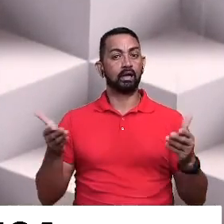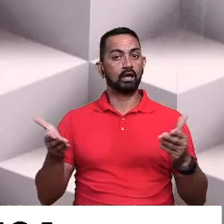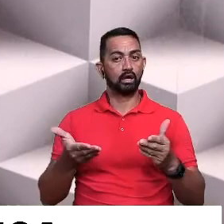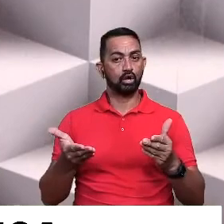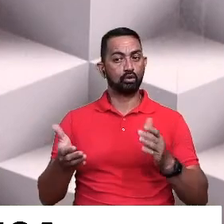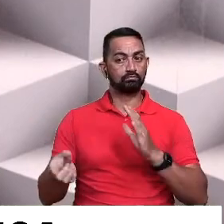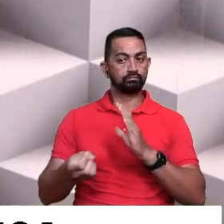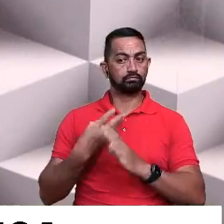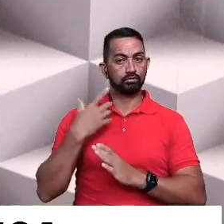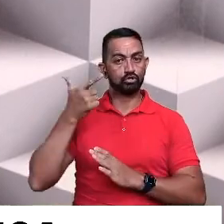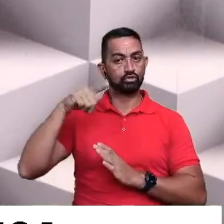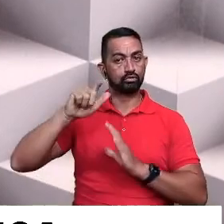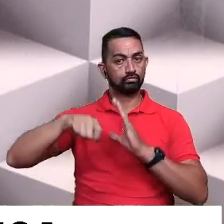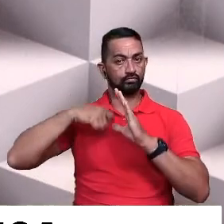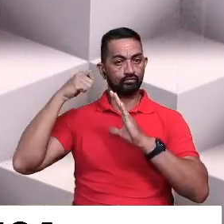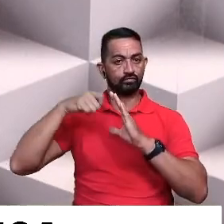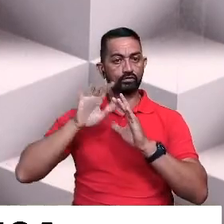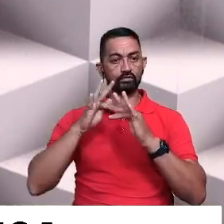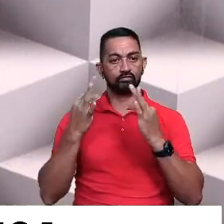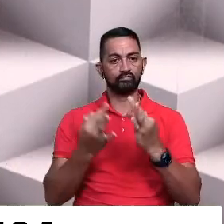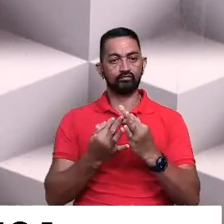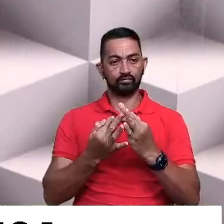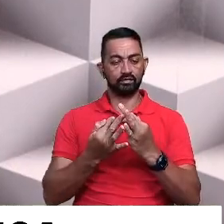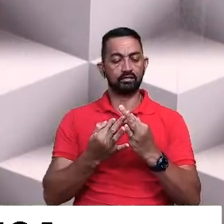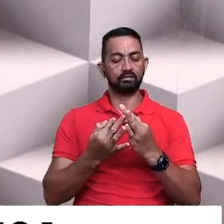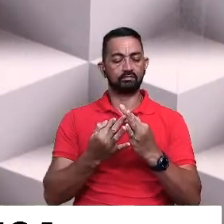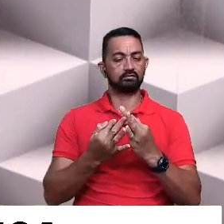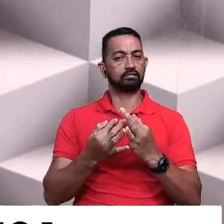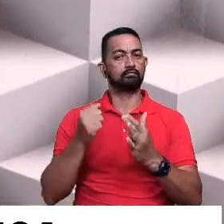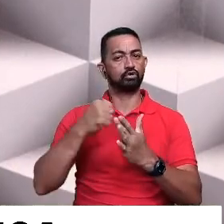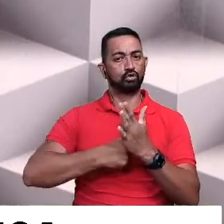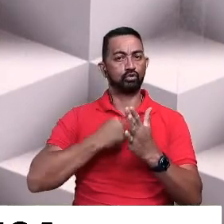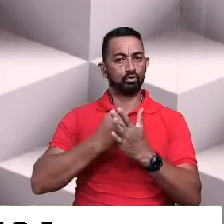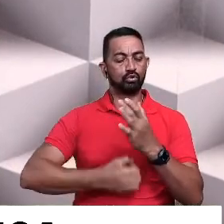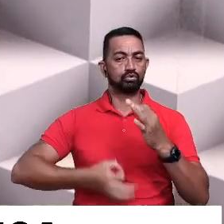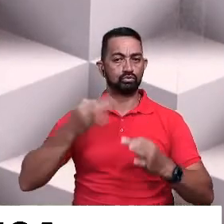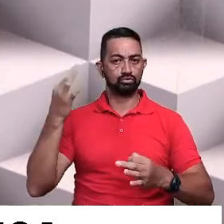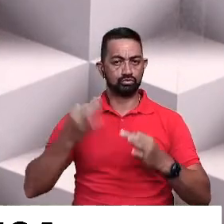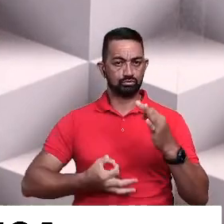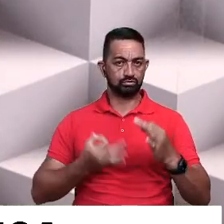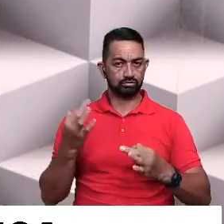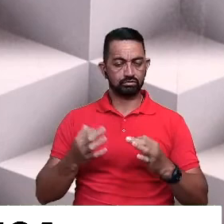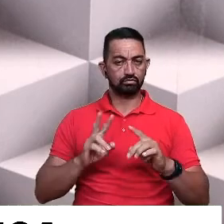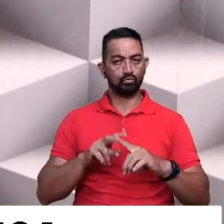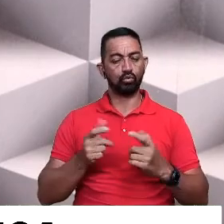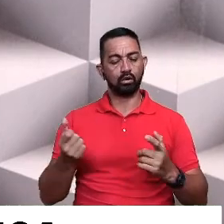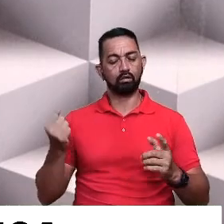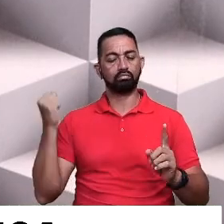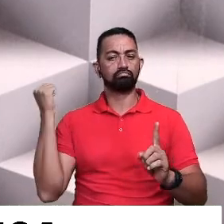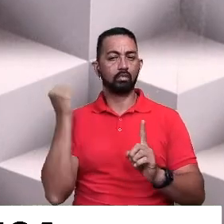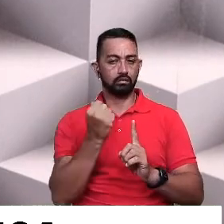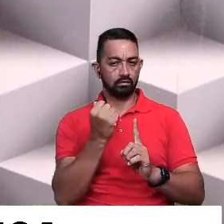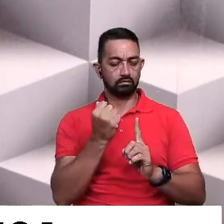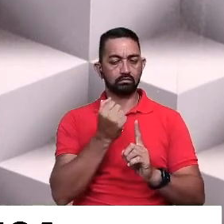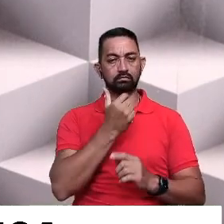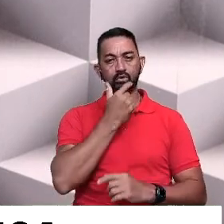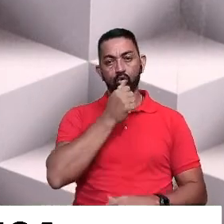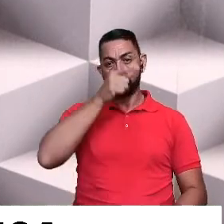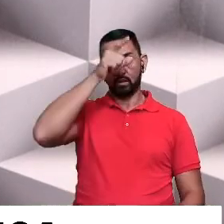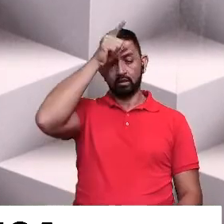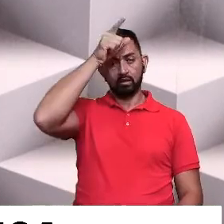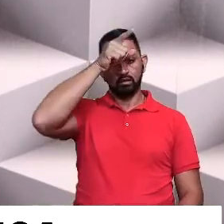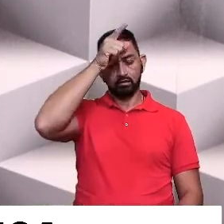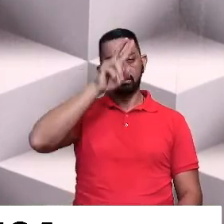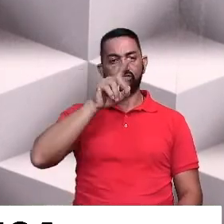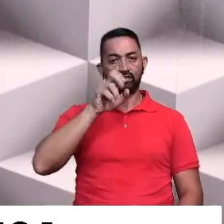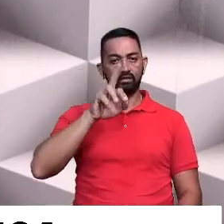aí agora a gente recebeu mais um vídeo da família do Vanderlei. A família cobra por justiça pelo assassinato do familiar, né,